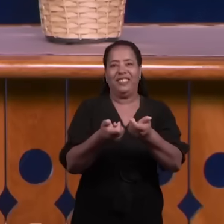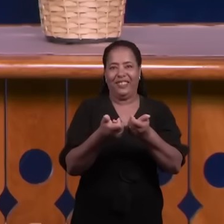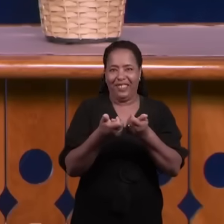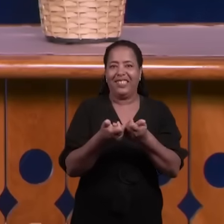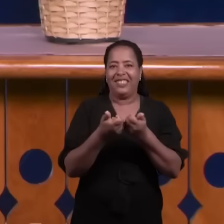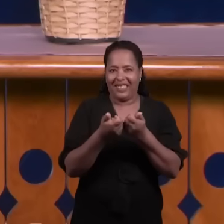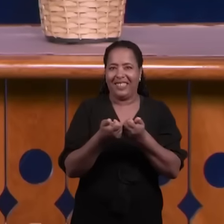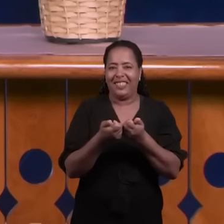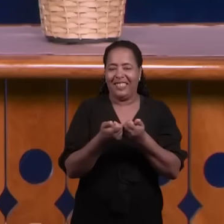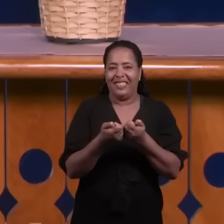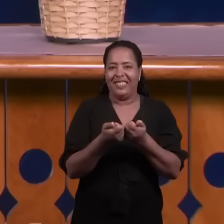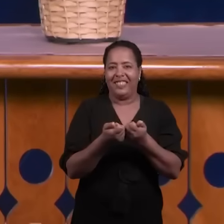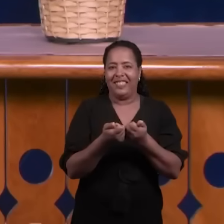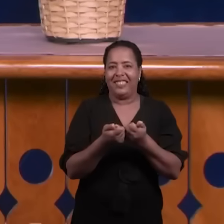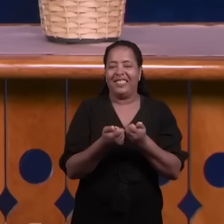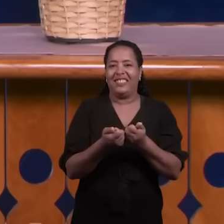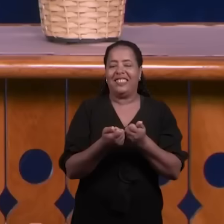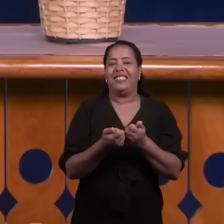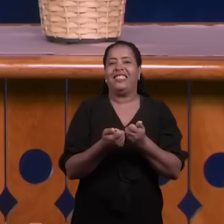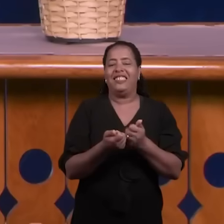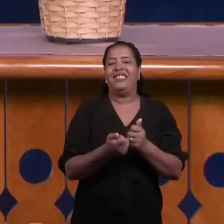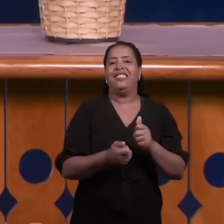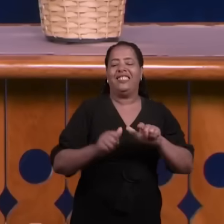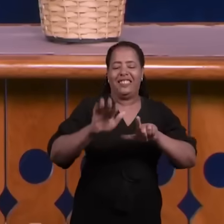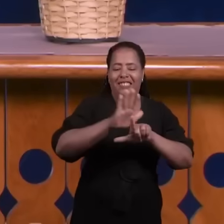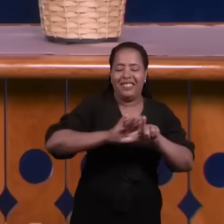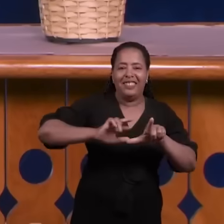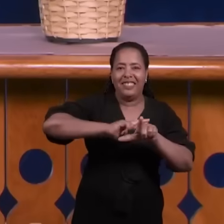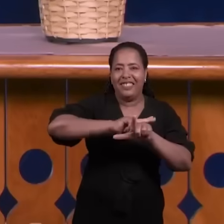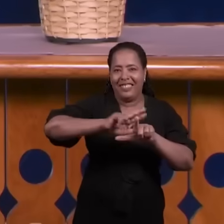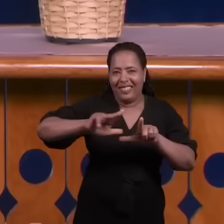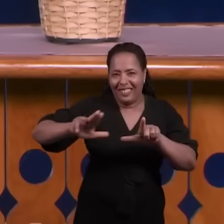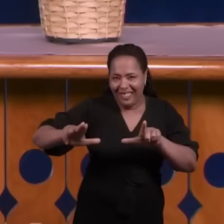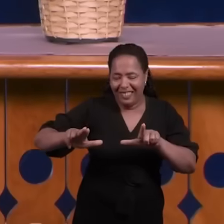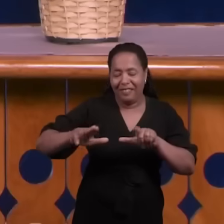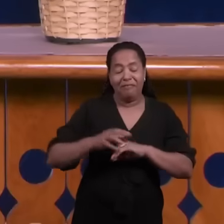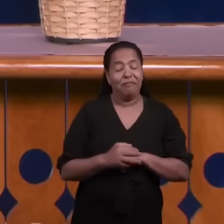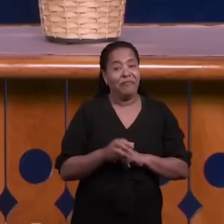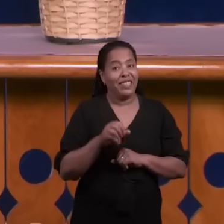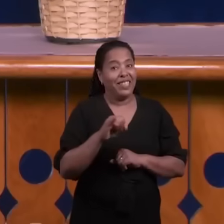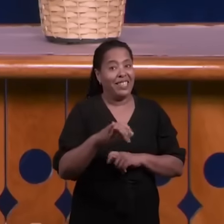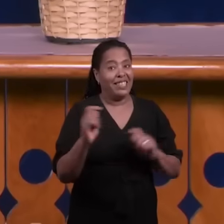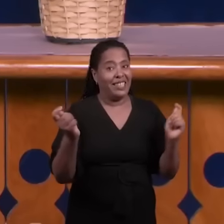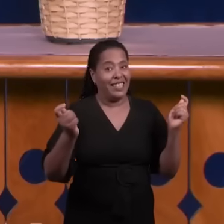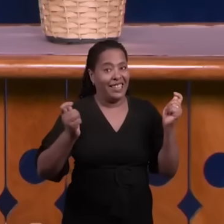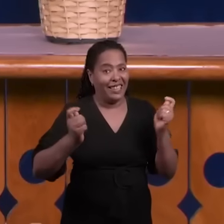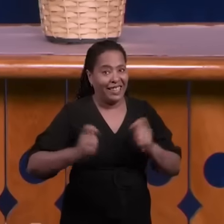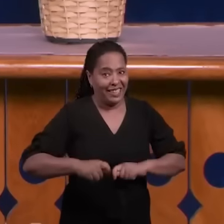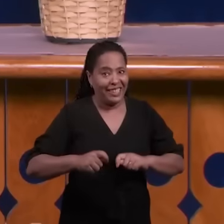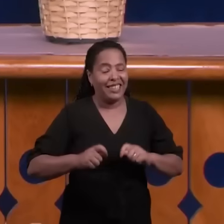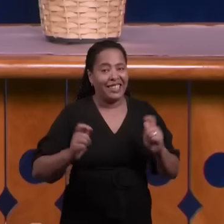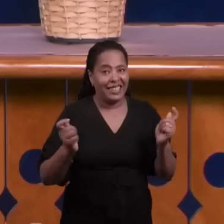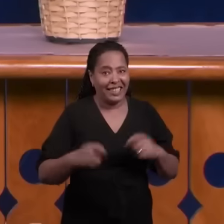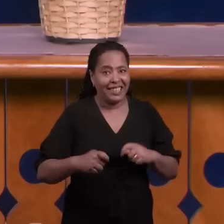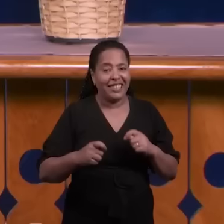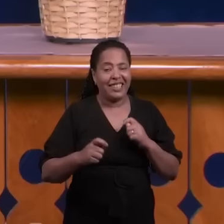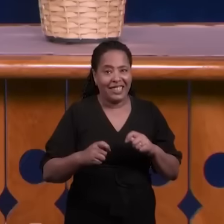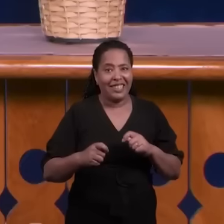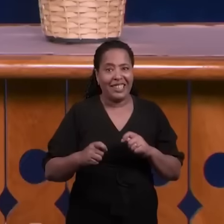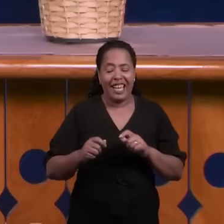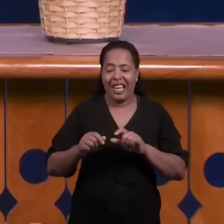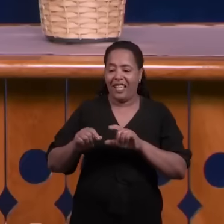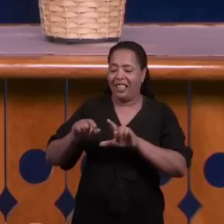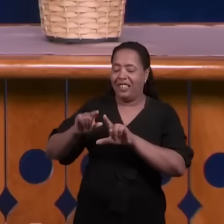maravilhosa que são as nossas plataformas digitais. Então, se você puder e